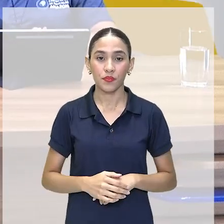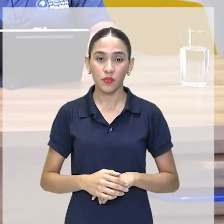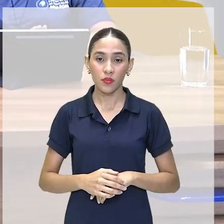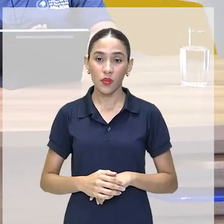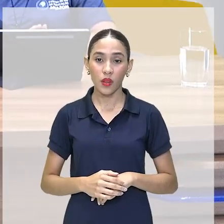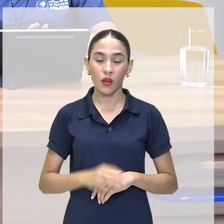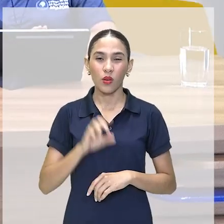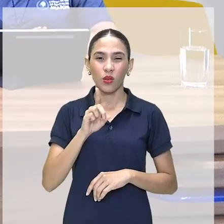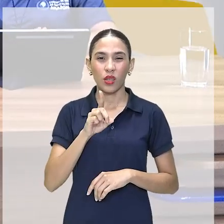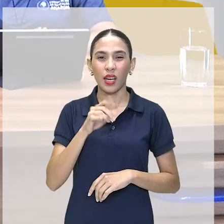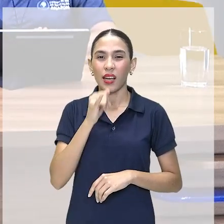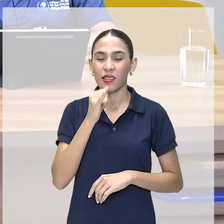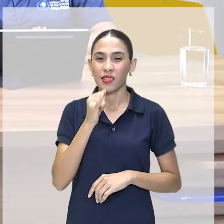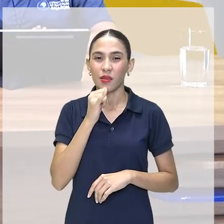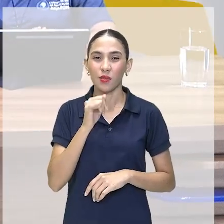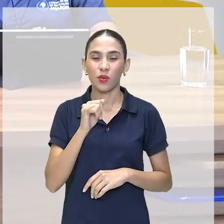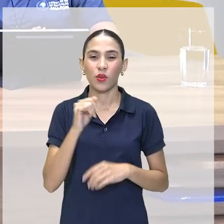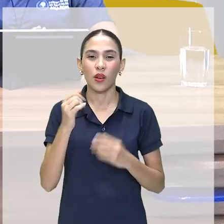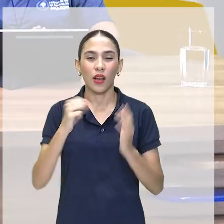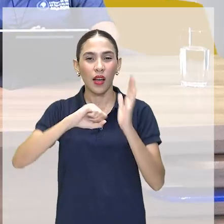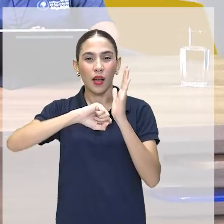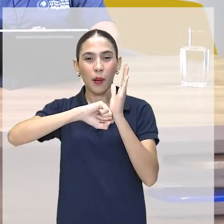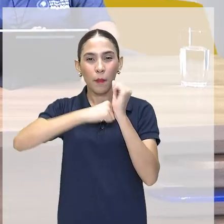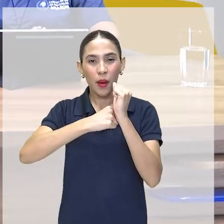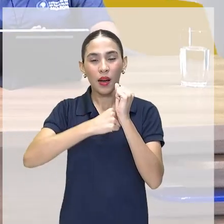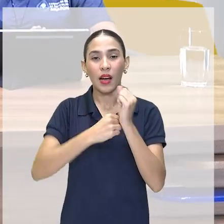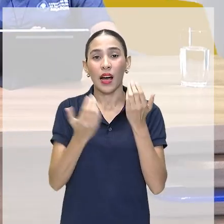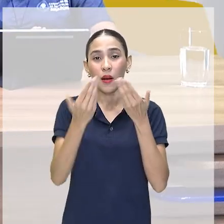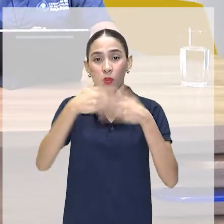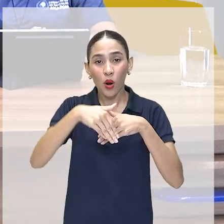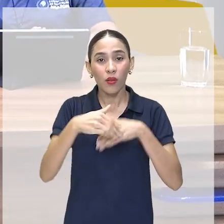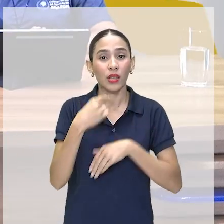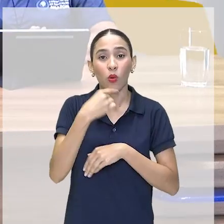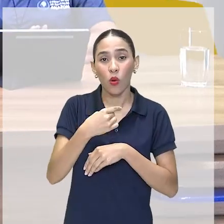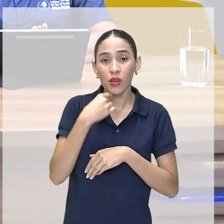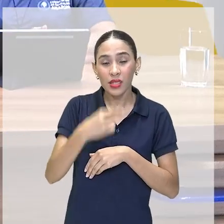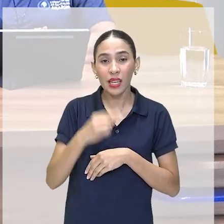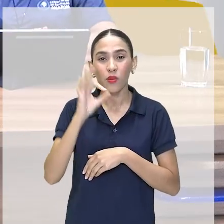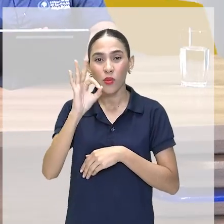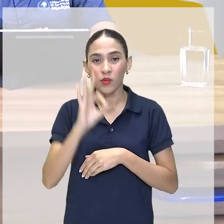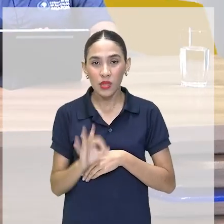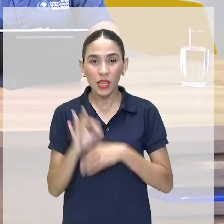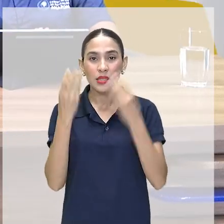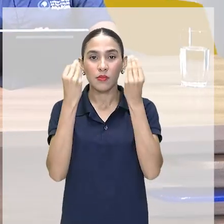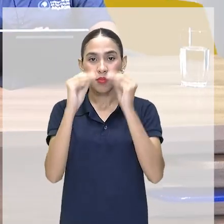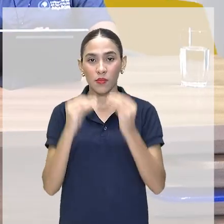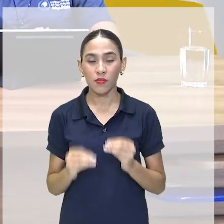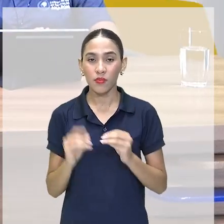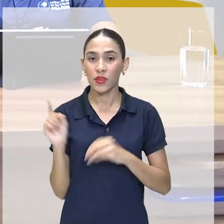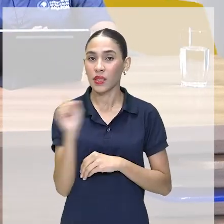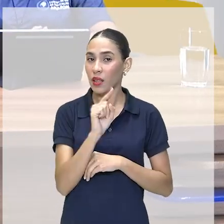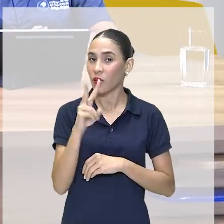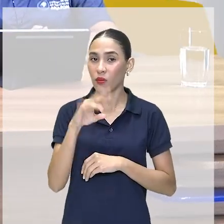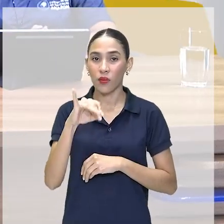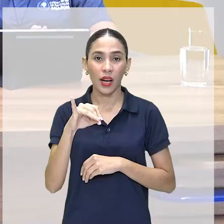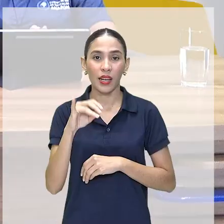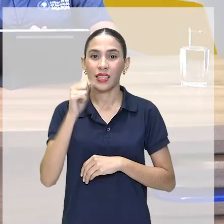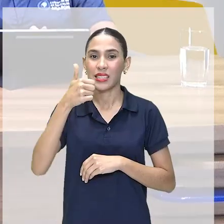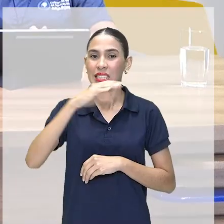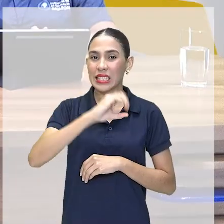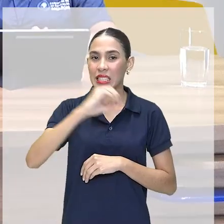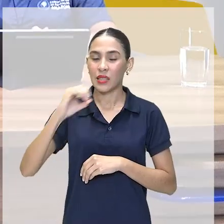Quando o dia for fechado, aquela avaliação vai deixar de existir e o teu percentual de lançamento não vai bater